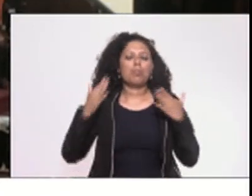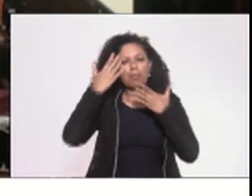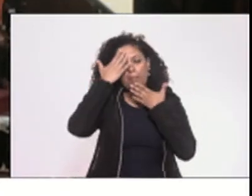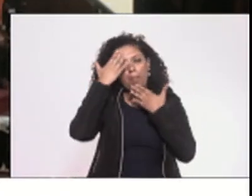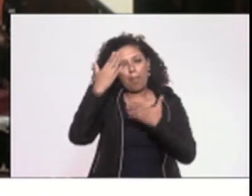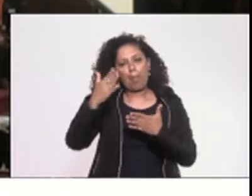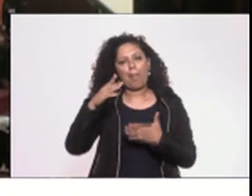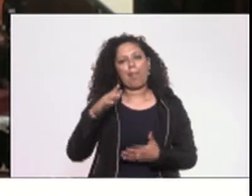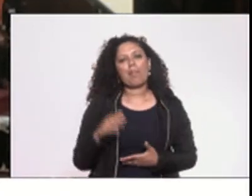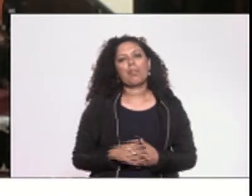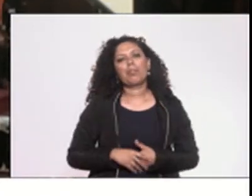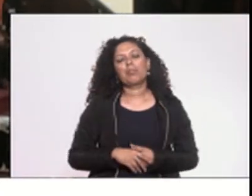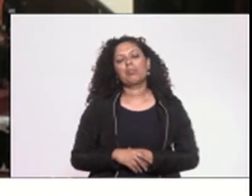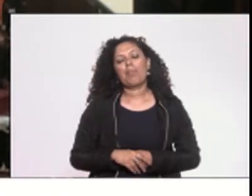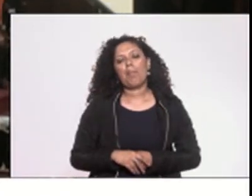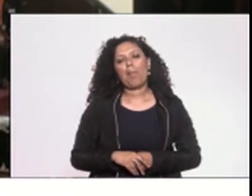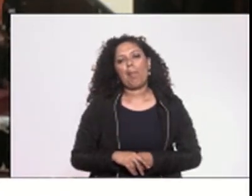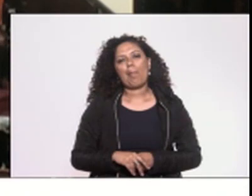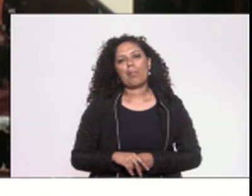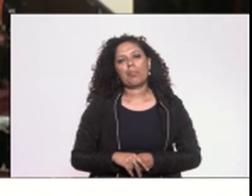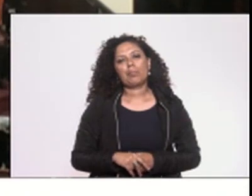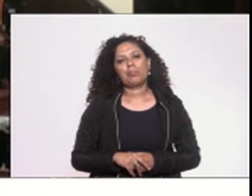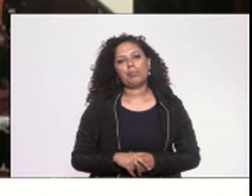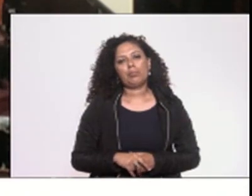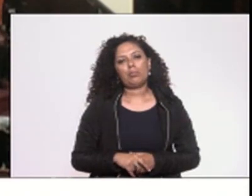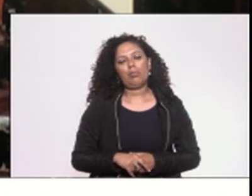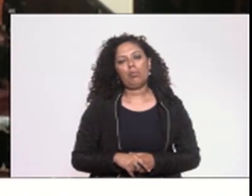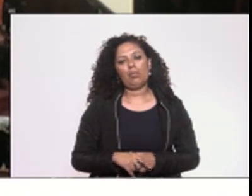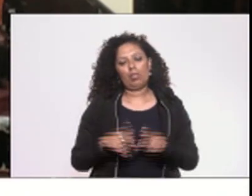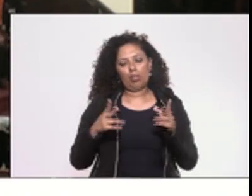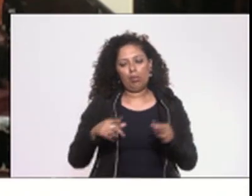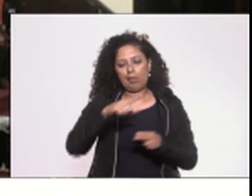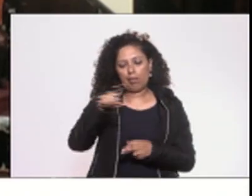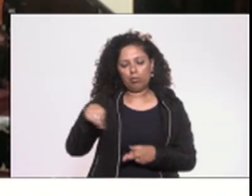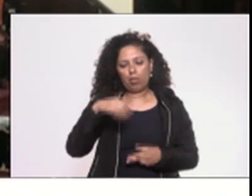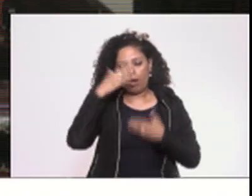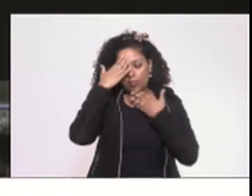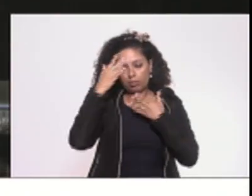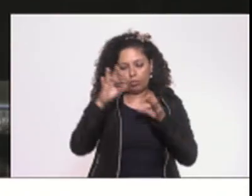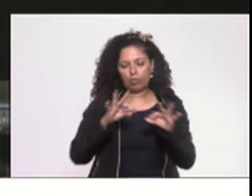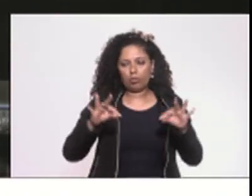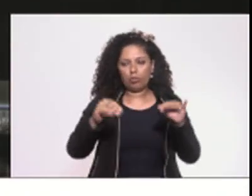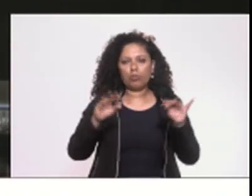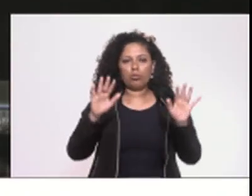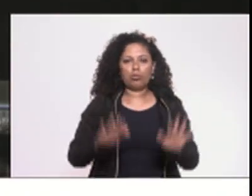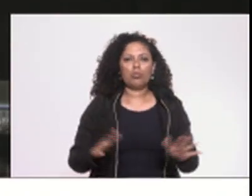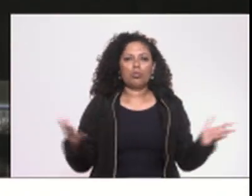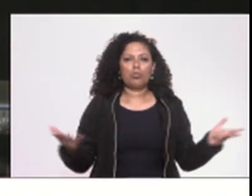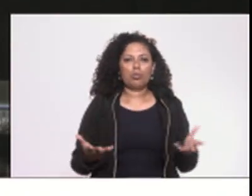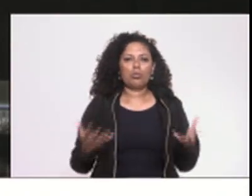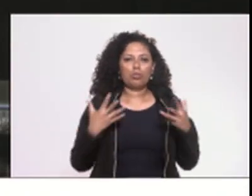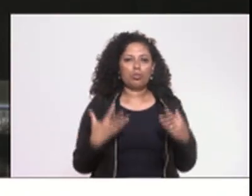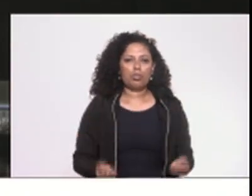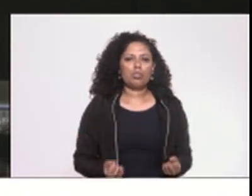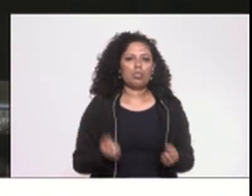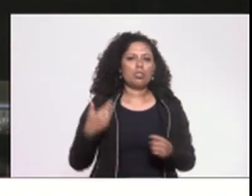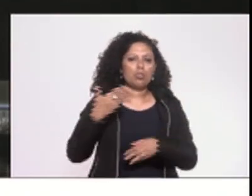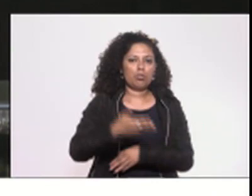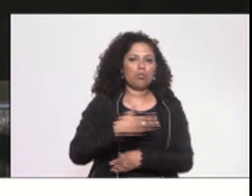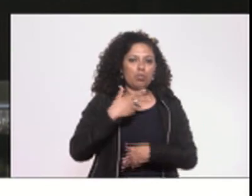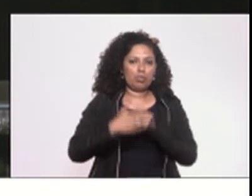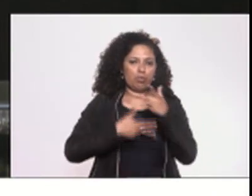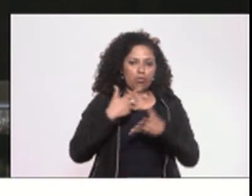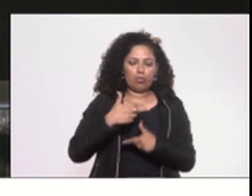Obrigada, Guilhermo. Assim como você, eu queria agradecer a todos os presentes que aceitaram o desafio de falar em